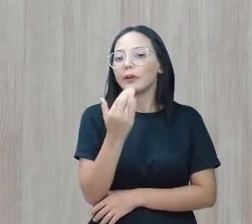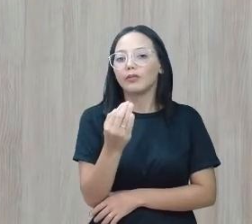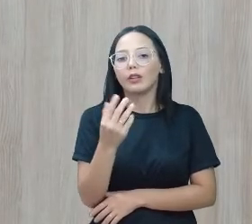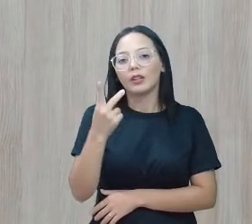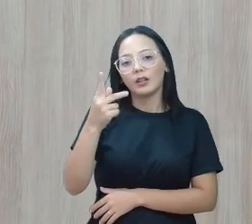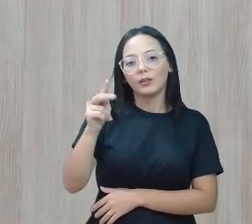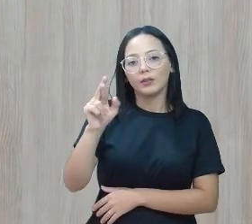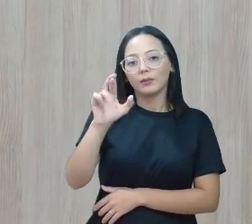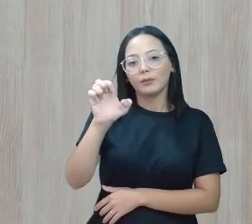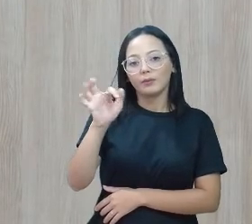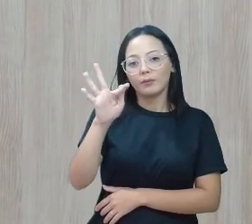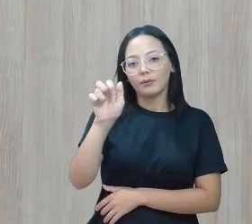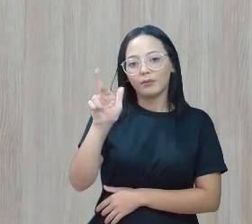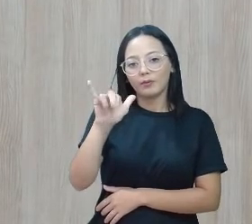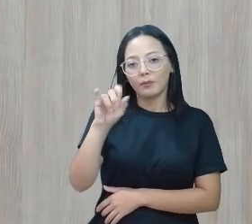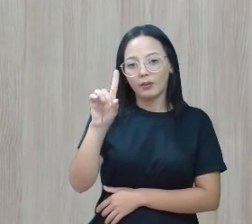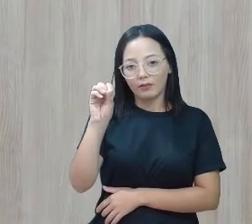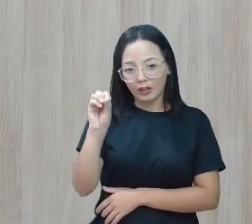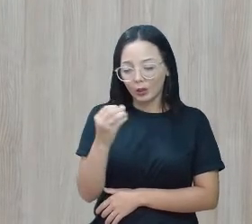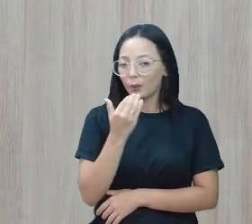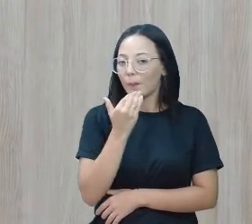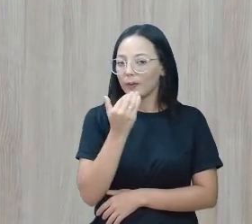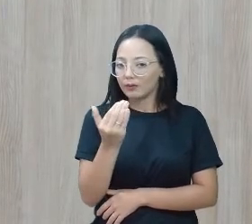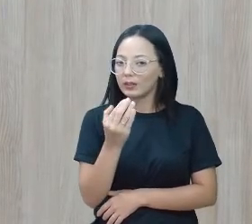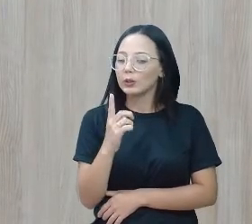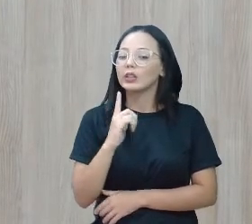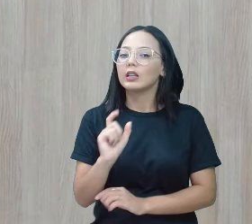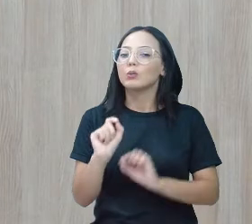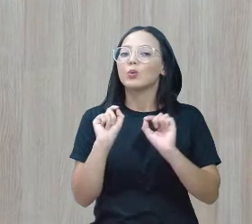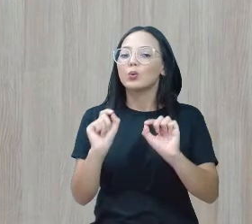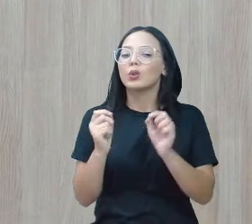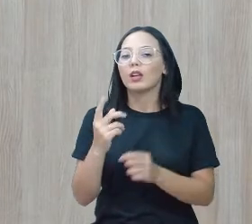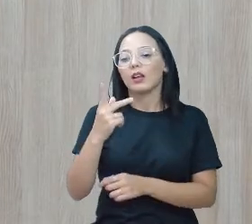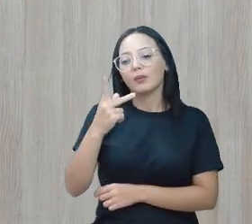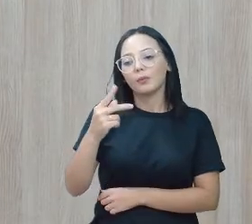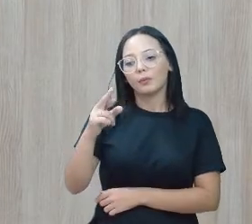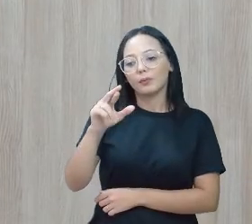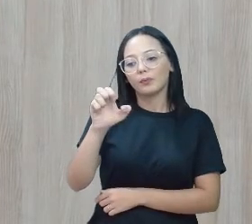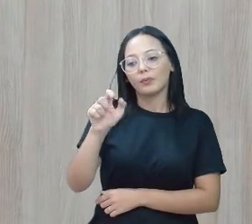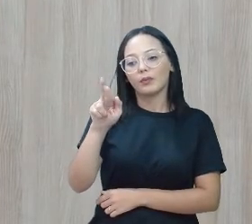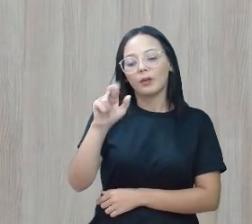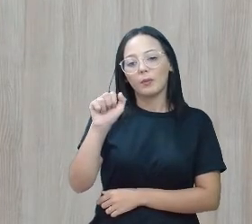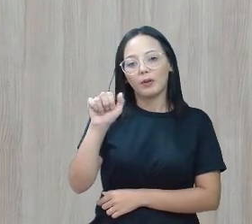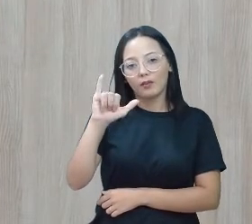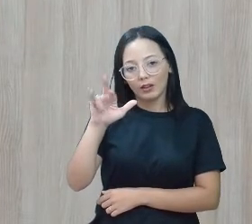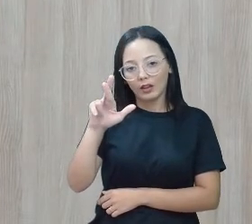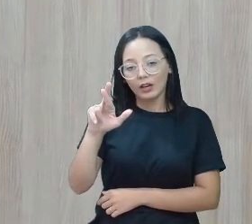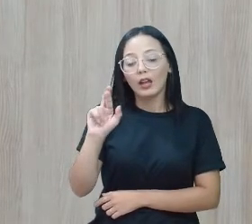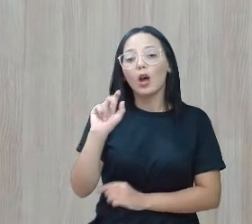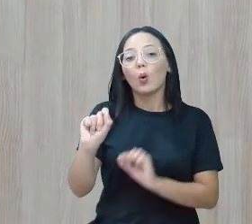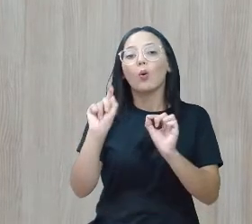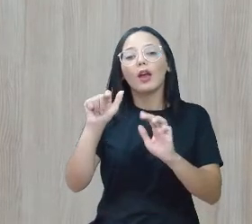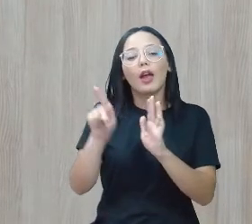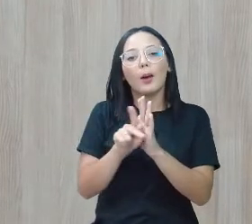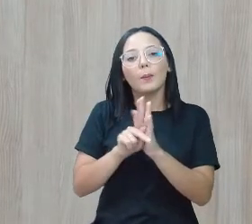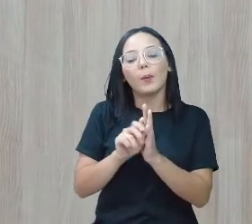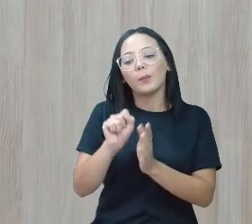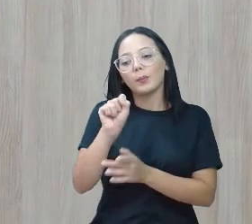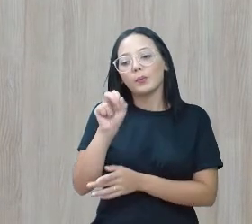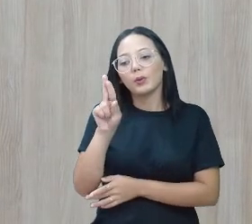preferido, preferir. Podemos ter aí preferidamente, seria um